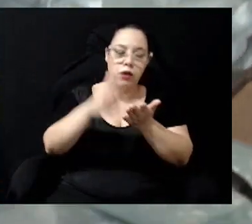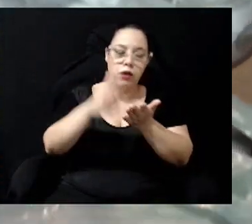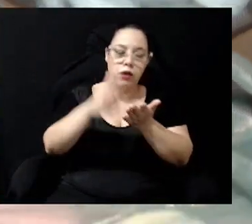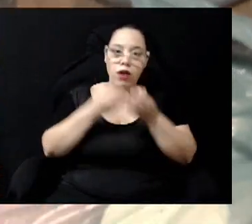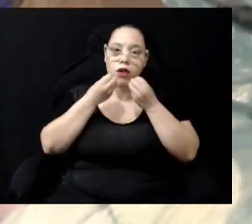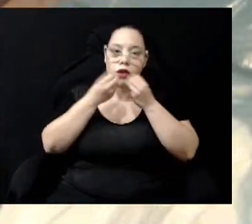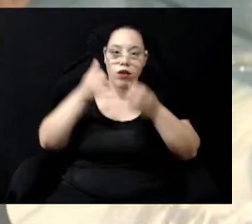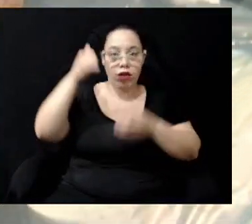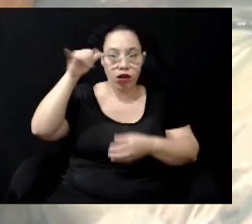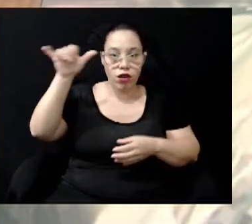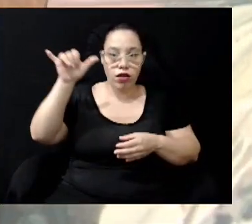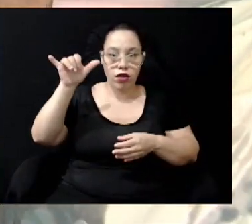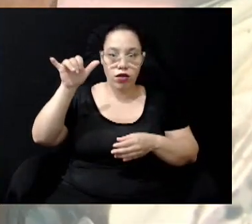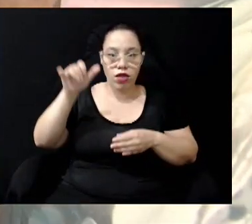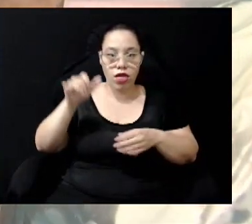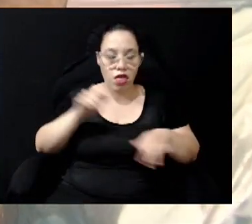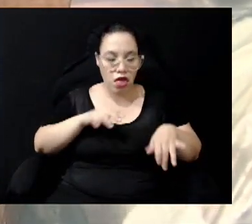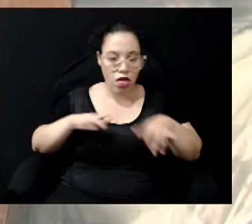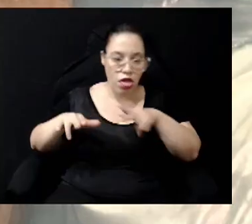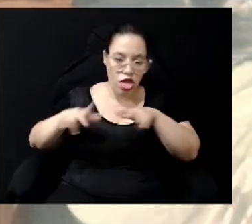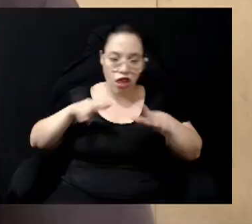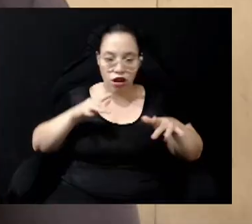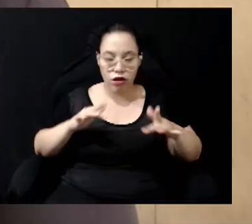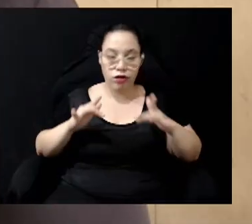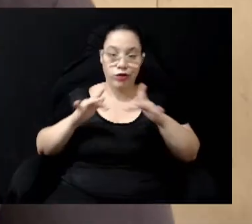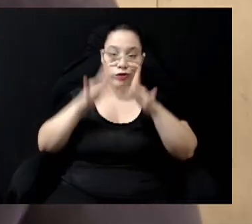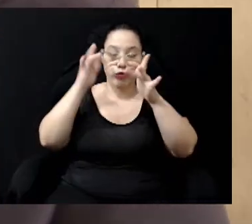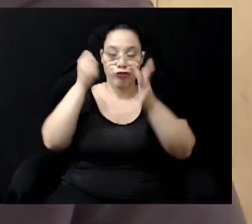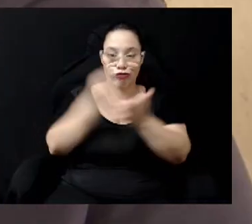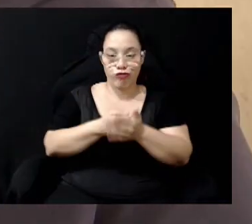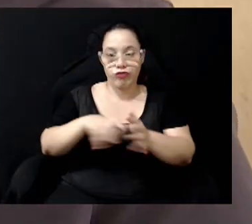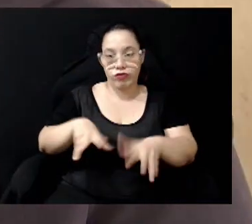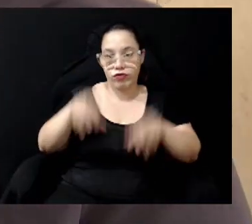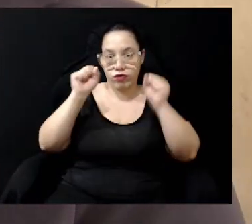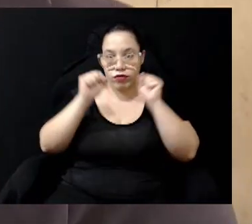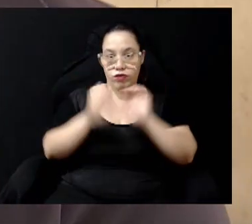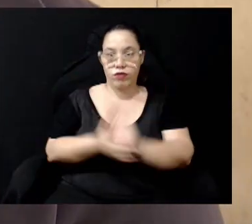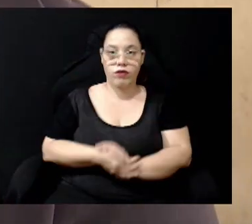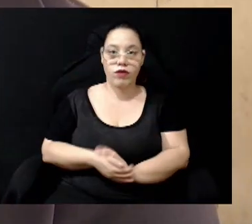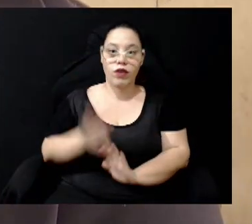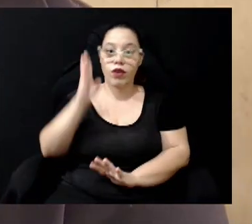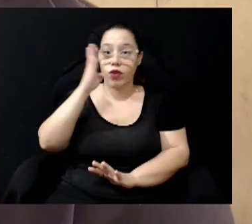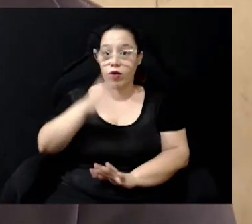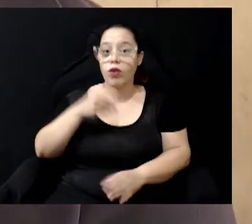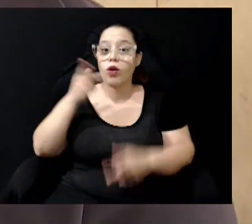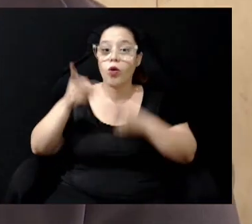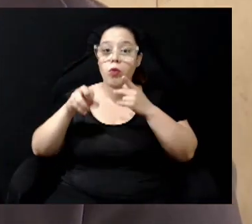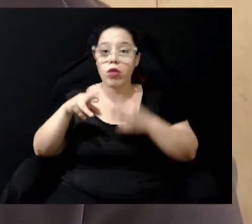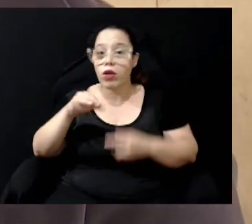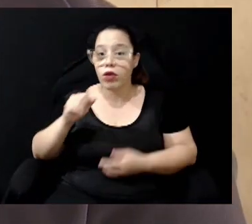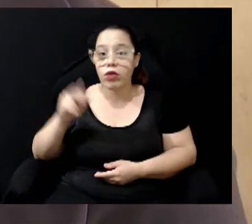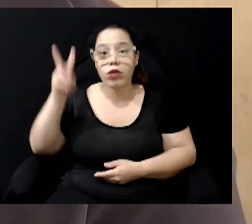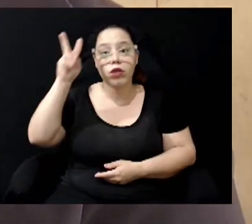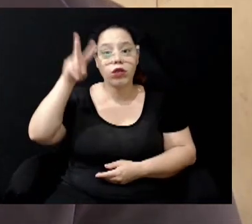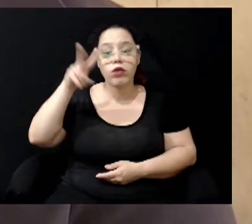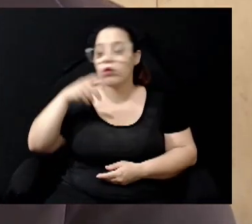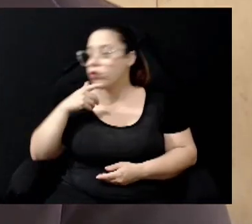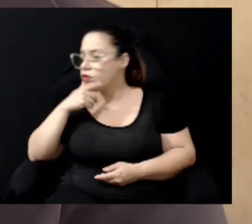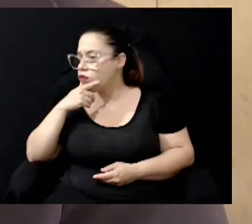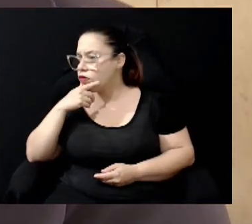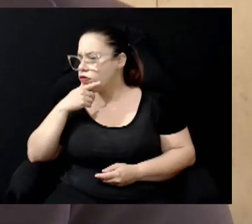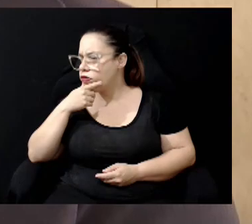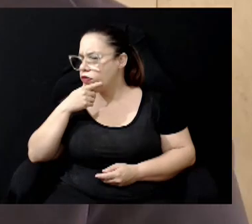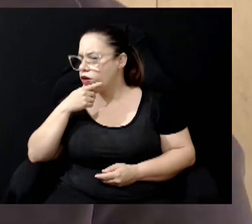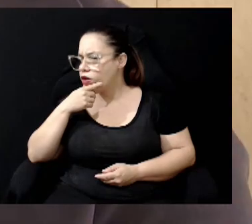proliferação de insetos e a contaminação no local da coleta. A princípio, quando a gente fala de tampinha, eles pensam muito das tampinhas